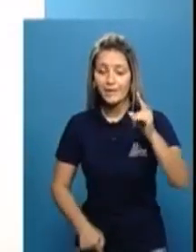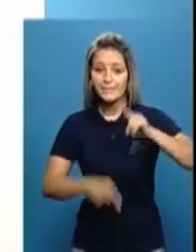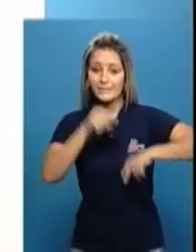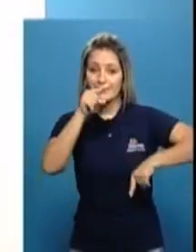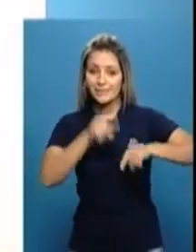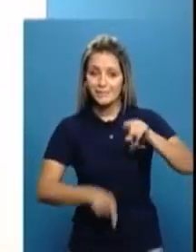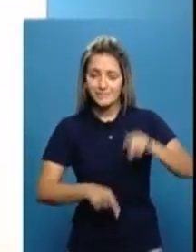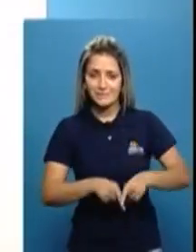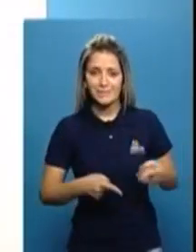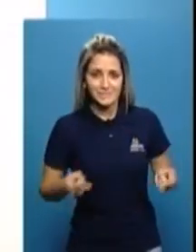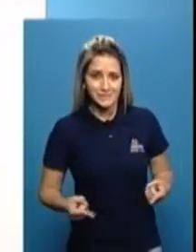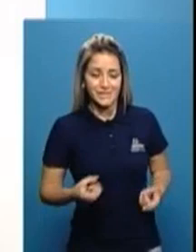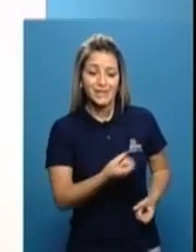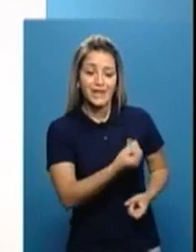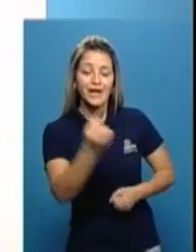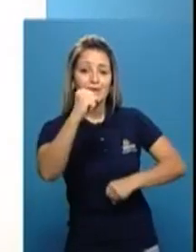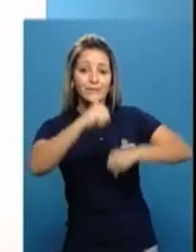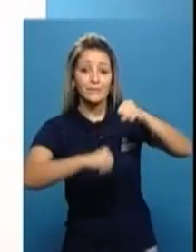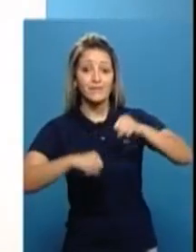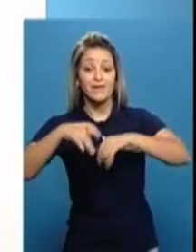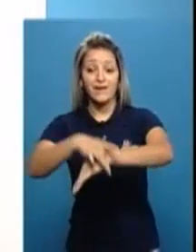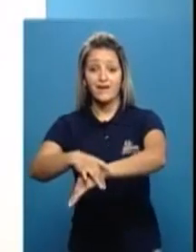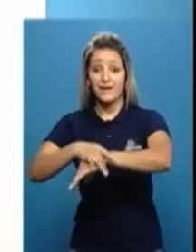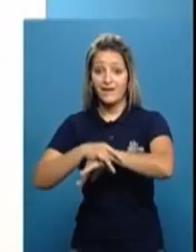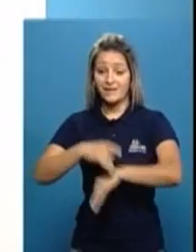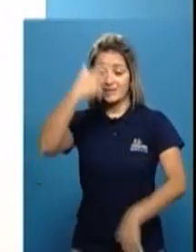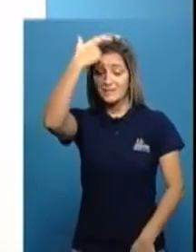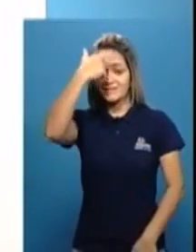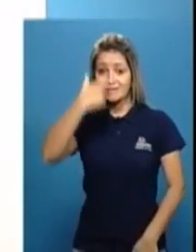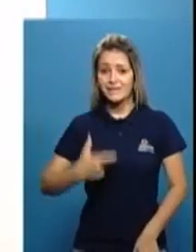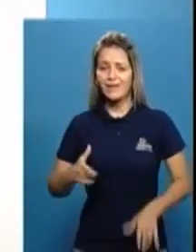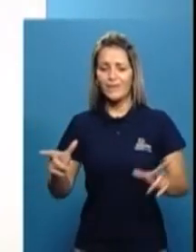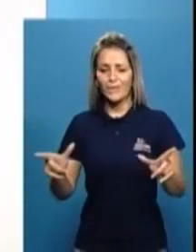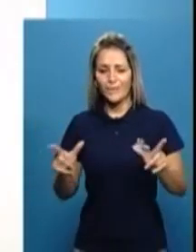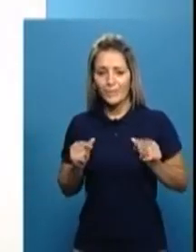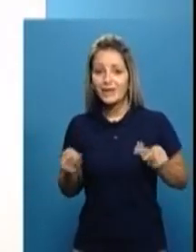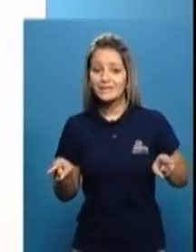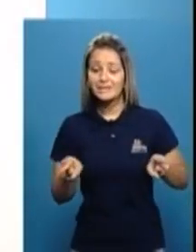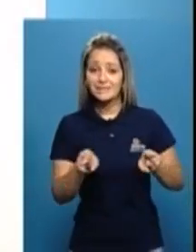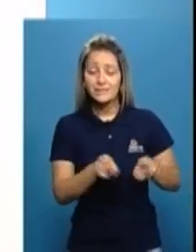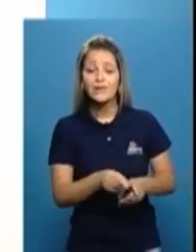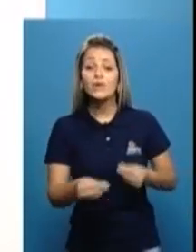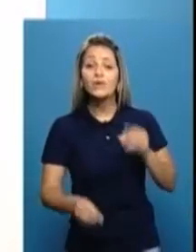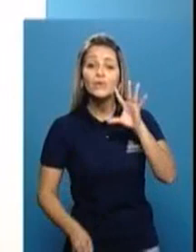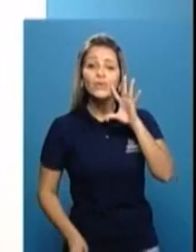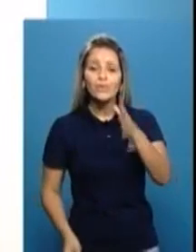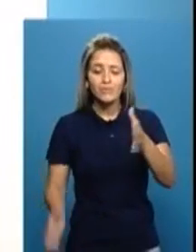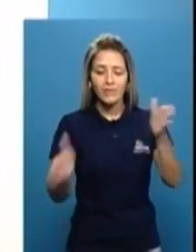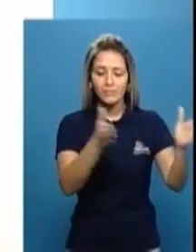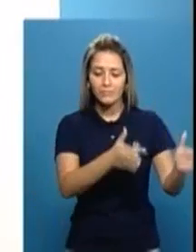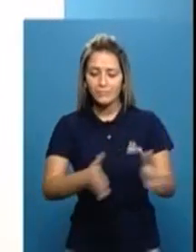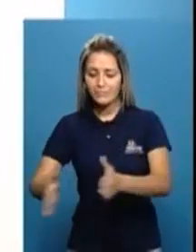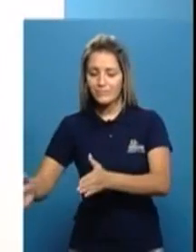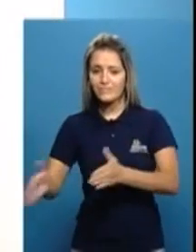quantidade de máquinas, a segurança e conforto das pessoas, o fluxo produtivo, sempre buscando uma